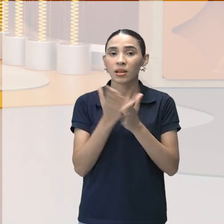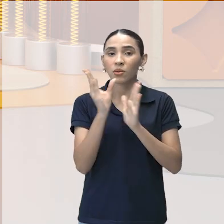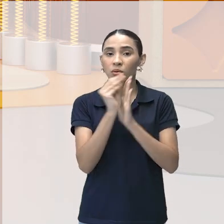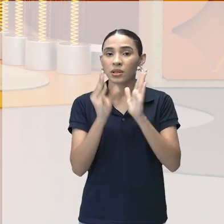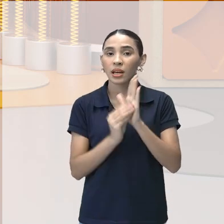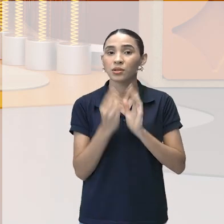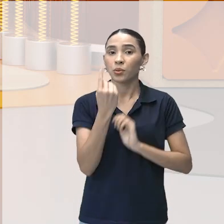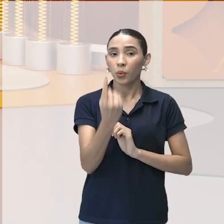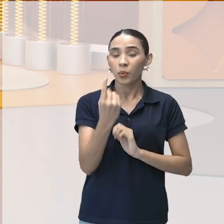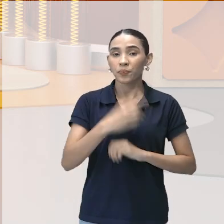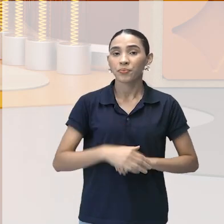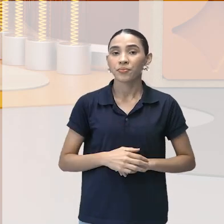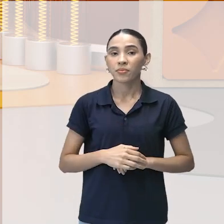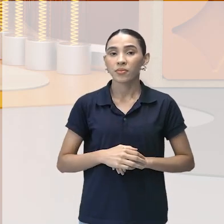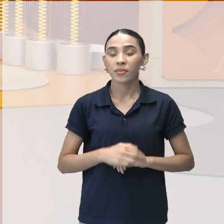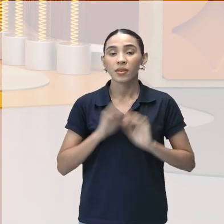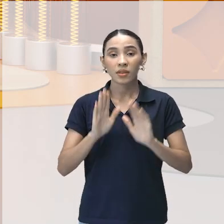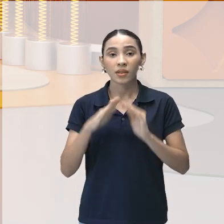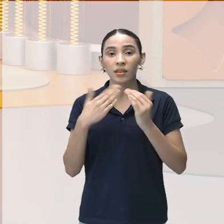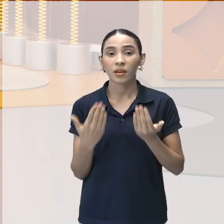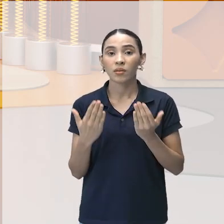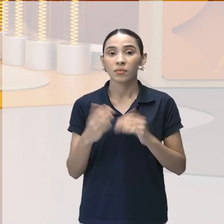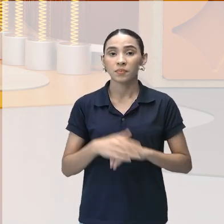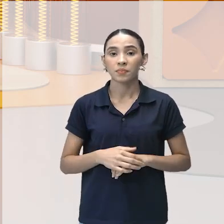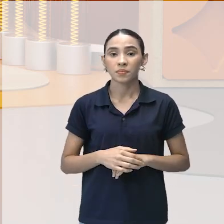de número 1. Bem, durante